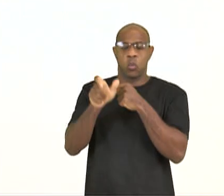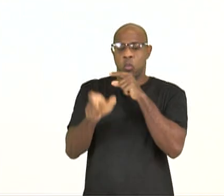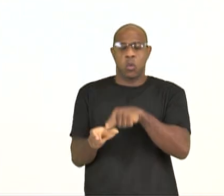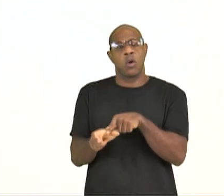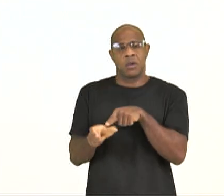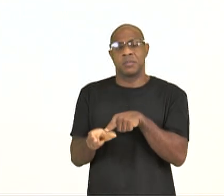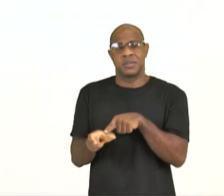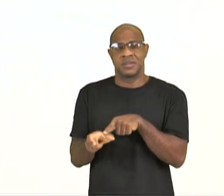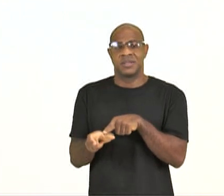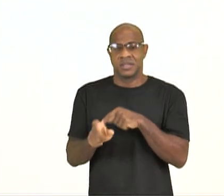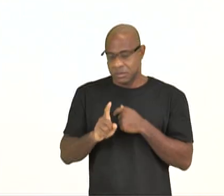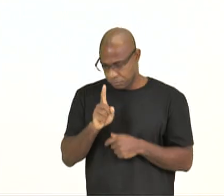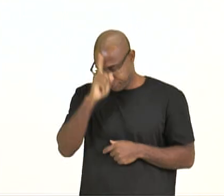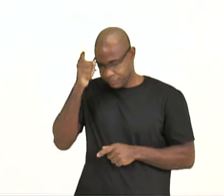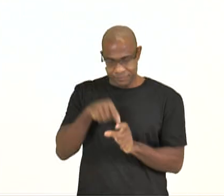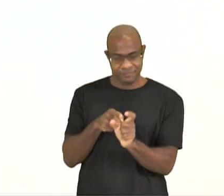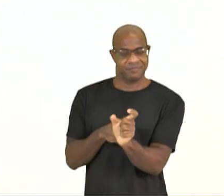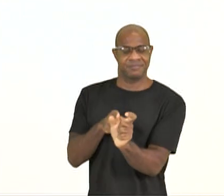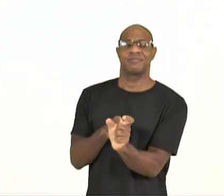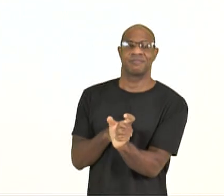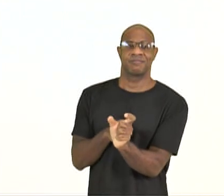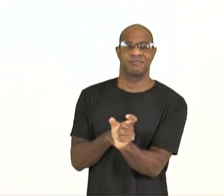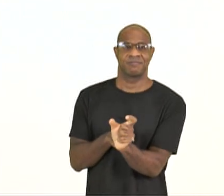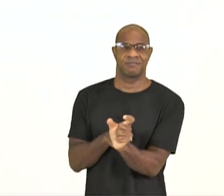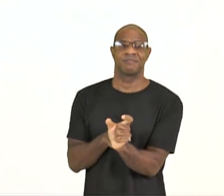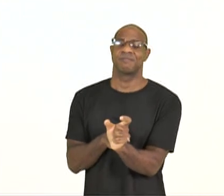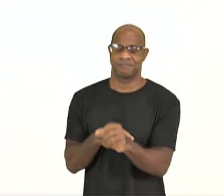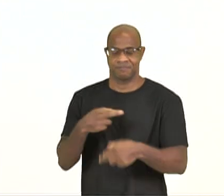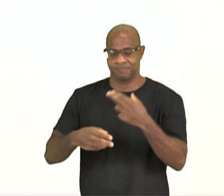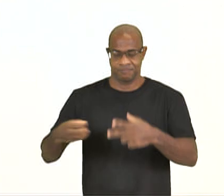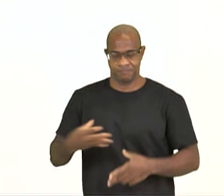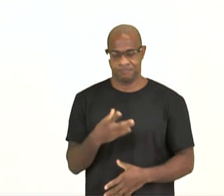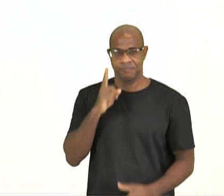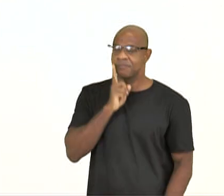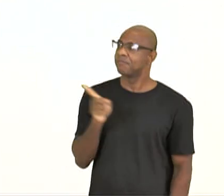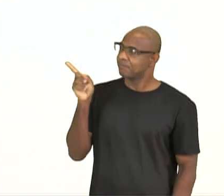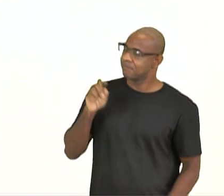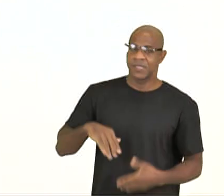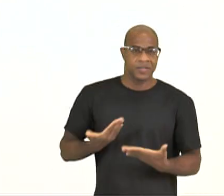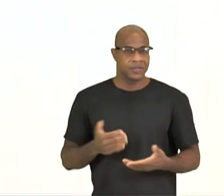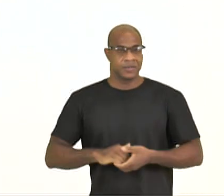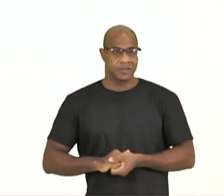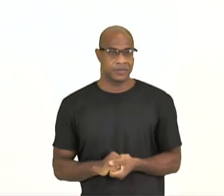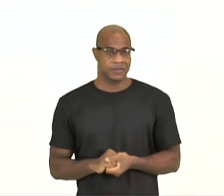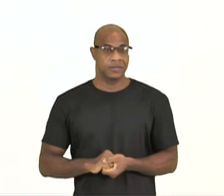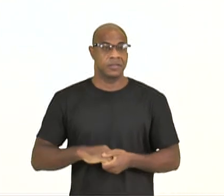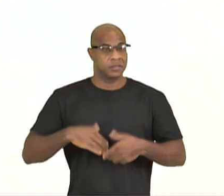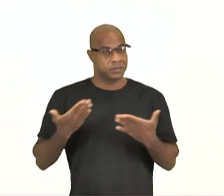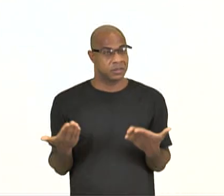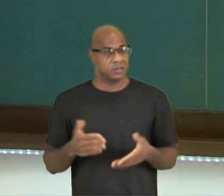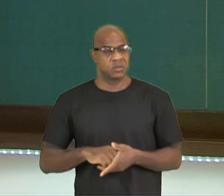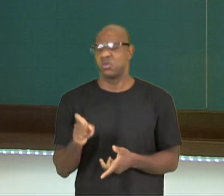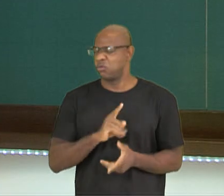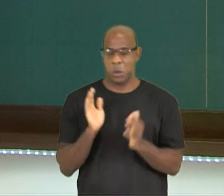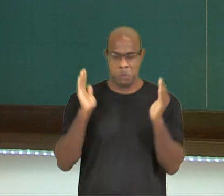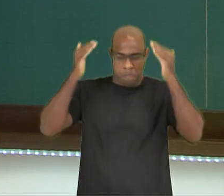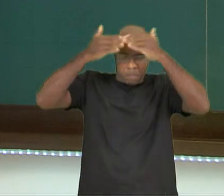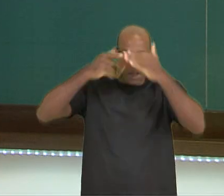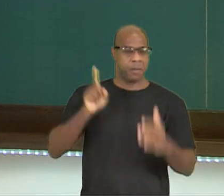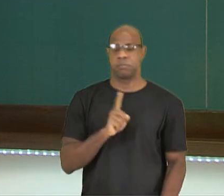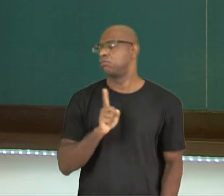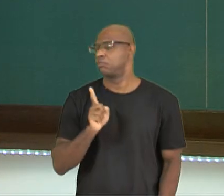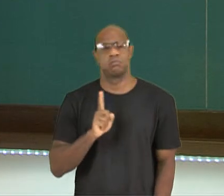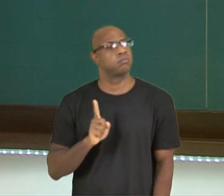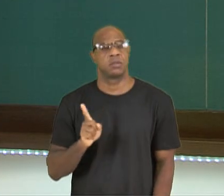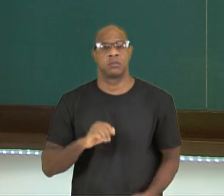deram o nome, né? Não foi o Papa da época, o Clemente, tudo que falou, não, agora eu vou decreto aqui o